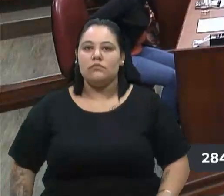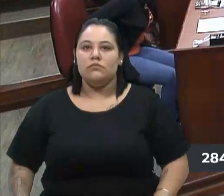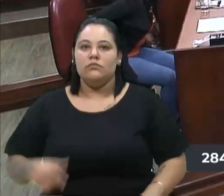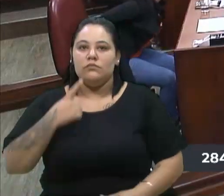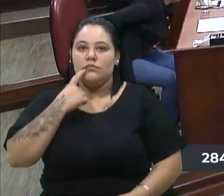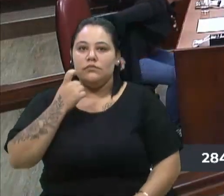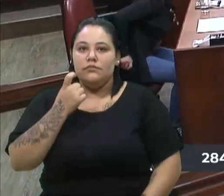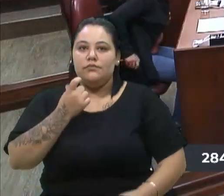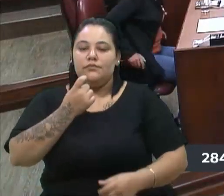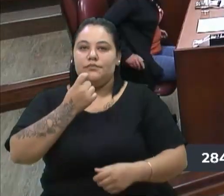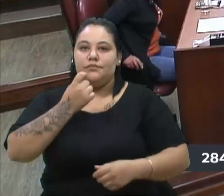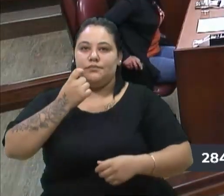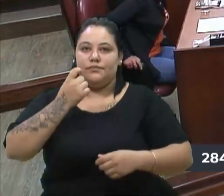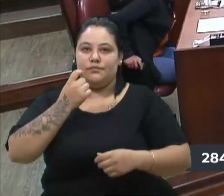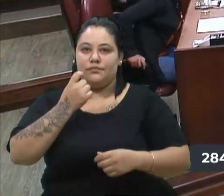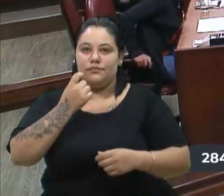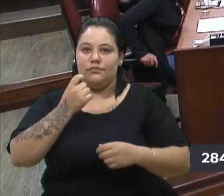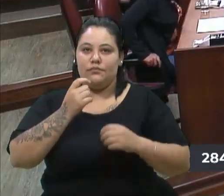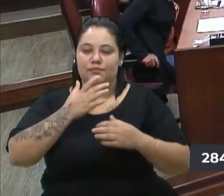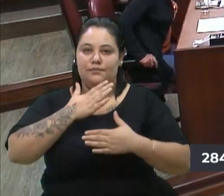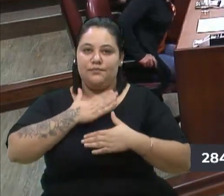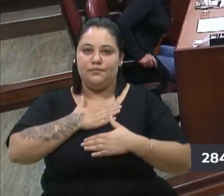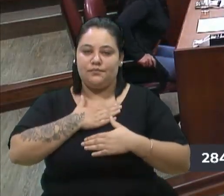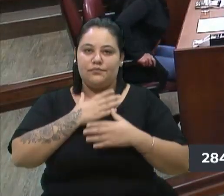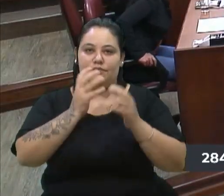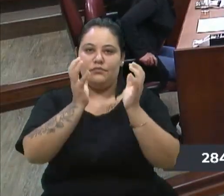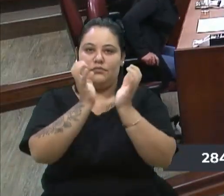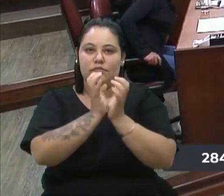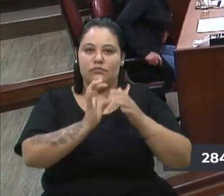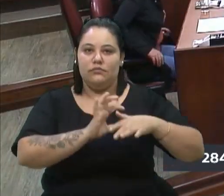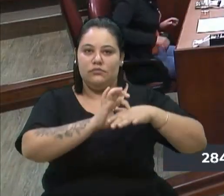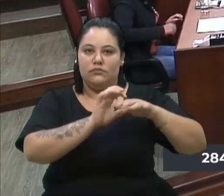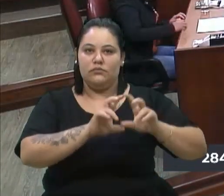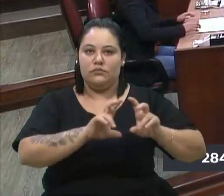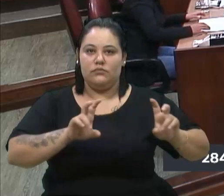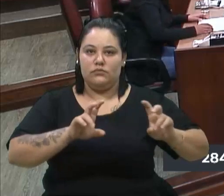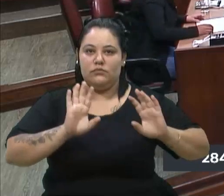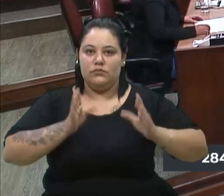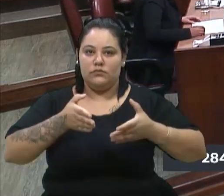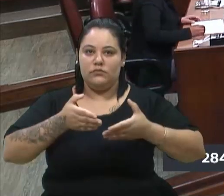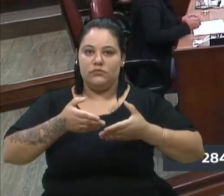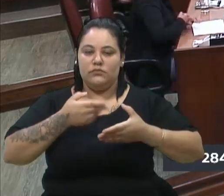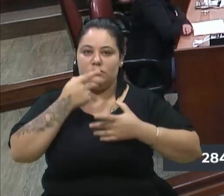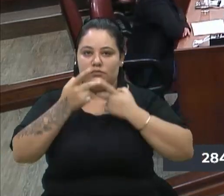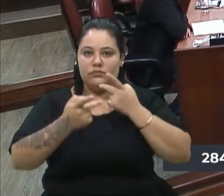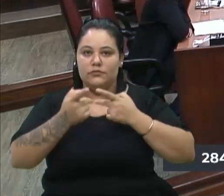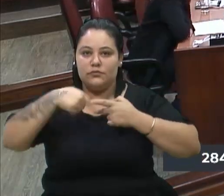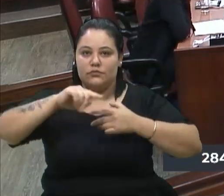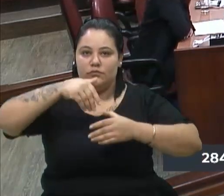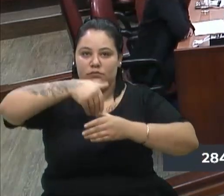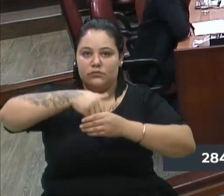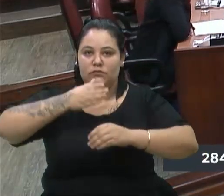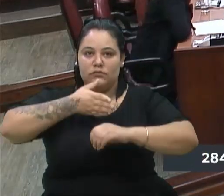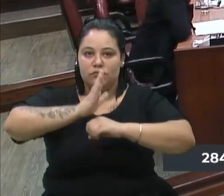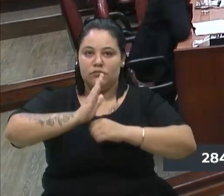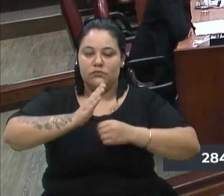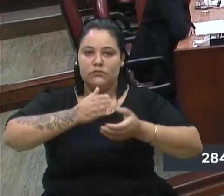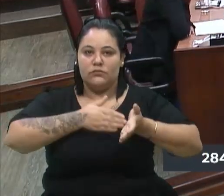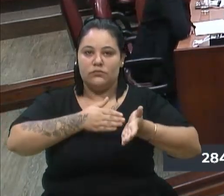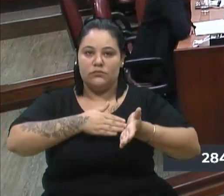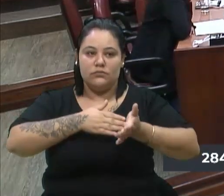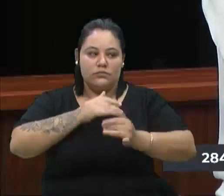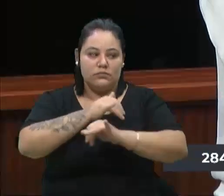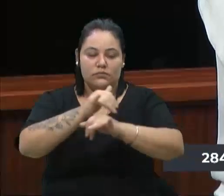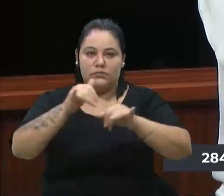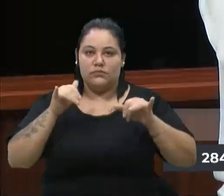a minha colega líder de bancada já comentou que nós votaremos favorável ao pedido de informação, em que